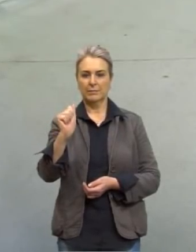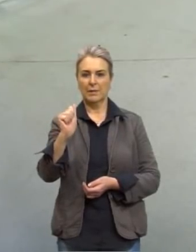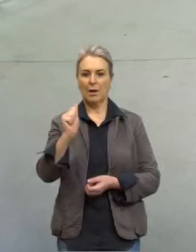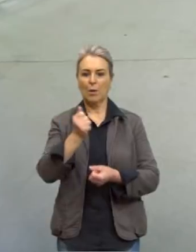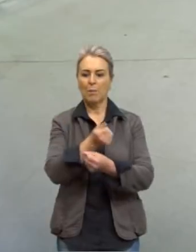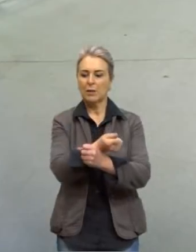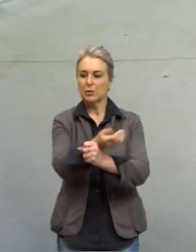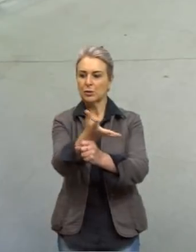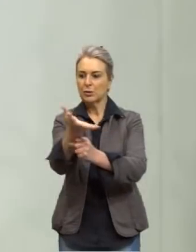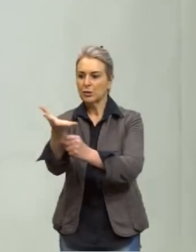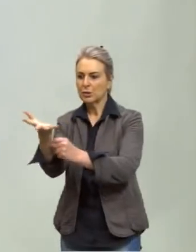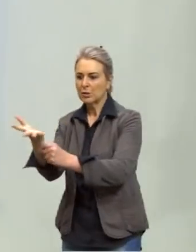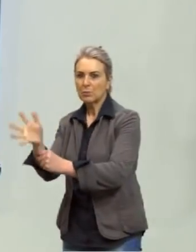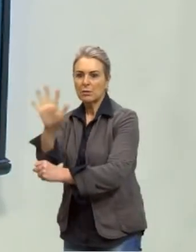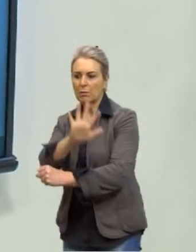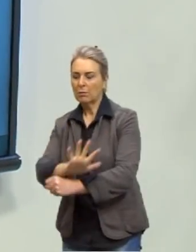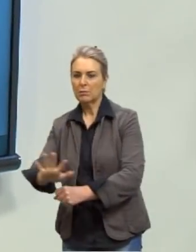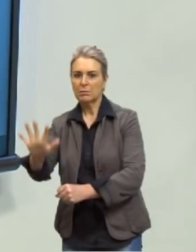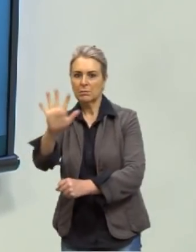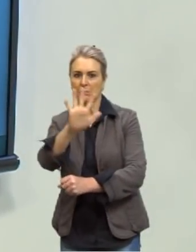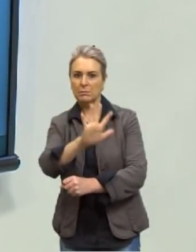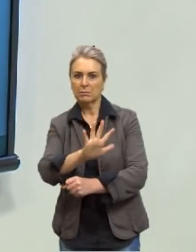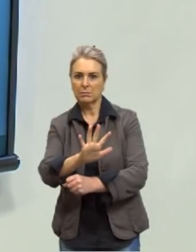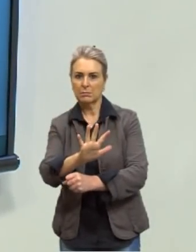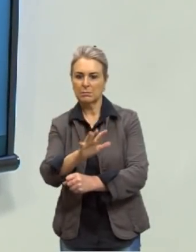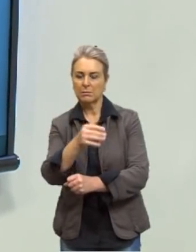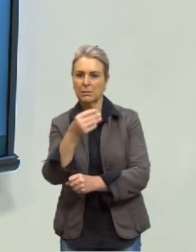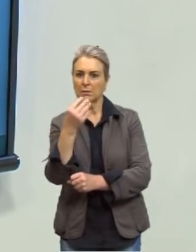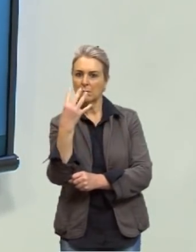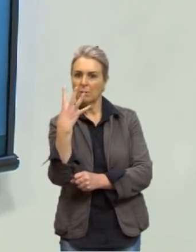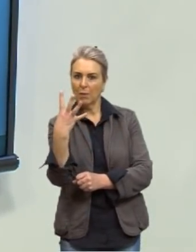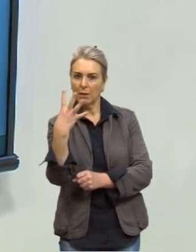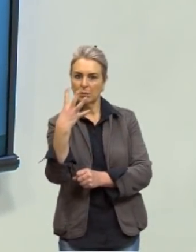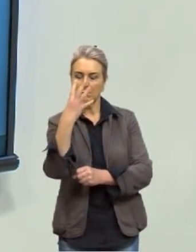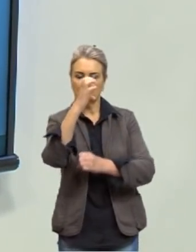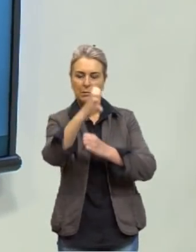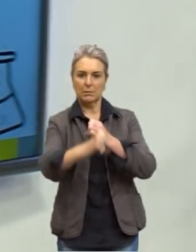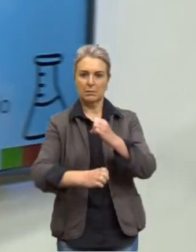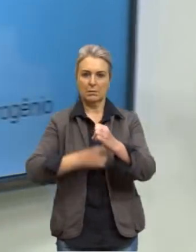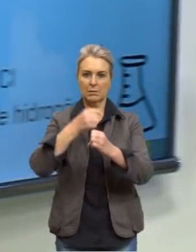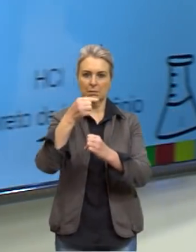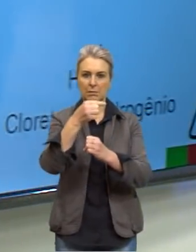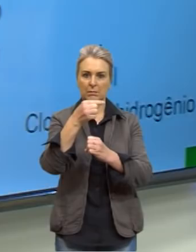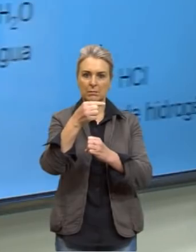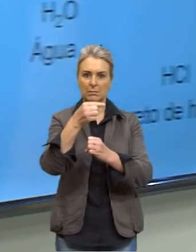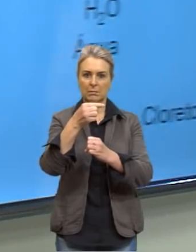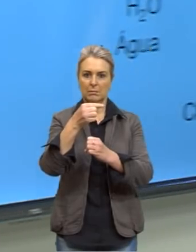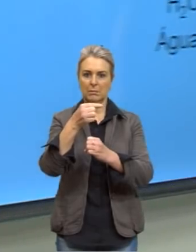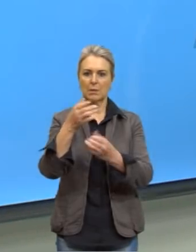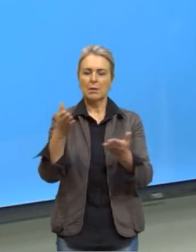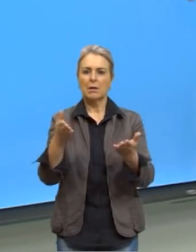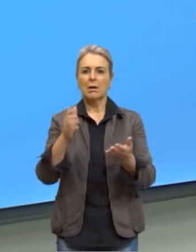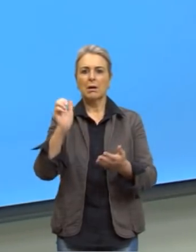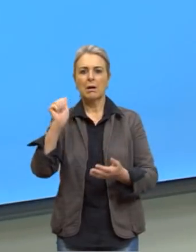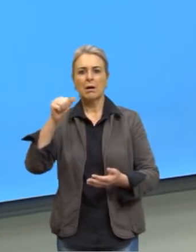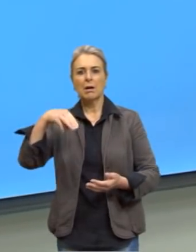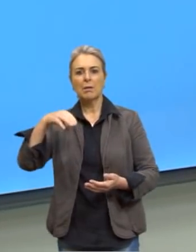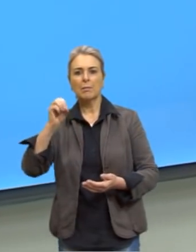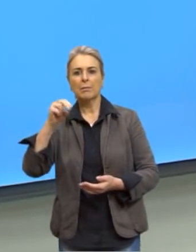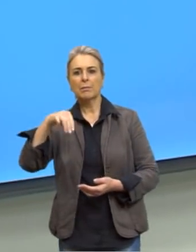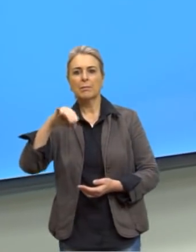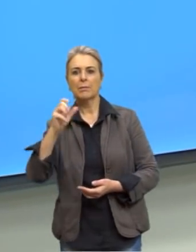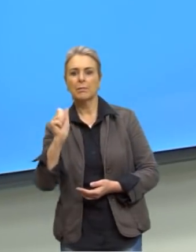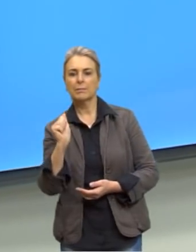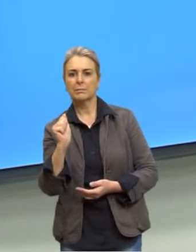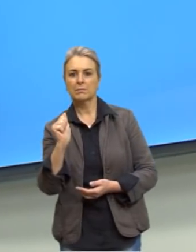distribuição espacial que eu tenho para 4 págs elétrons e aí amônia amônia vai